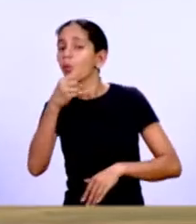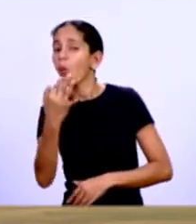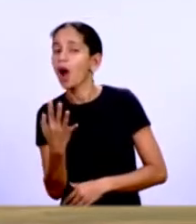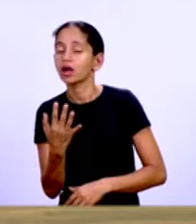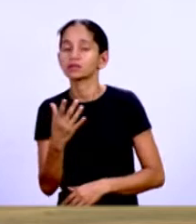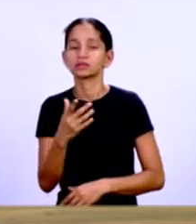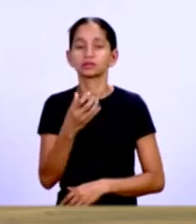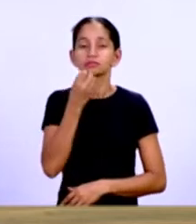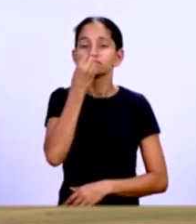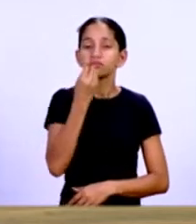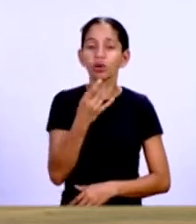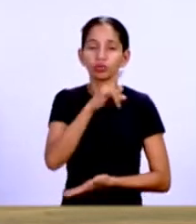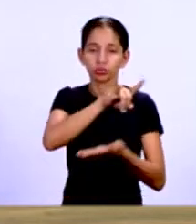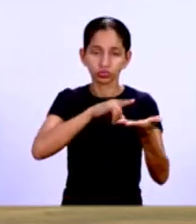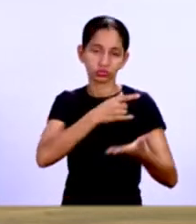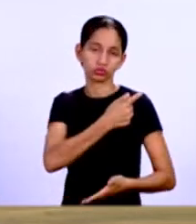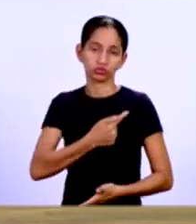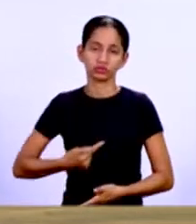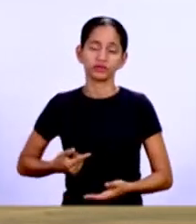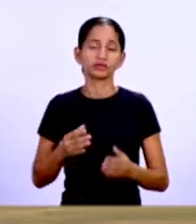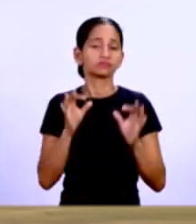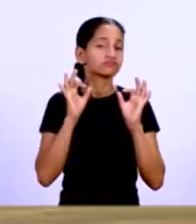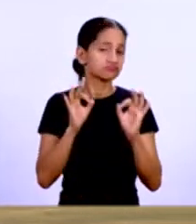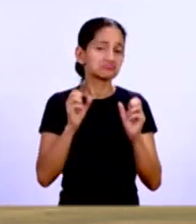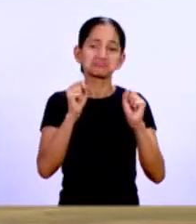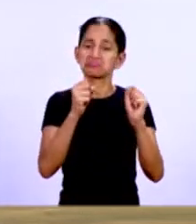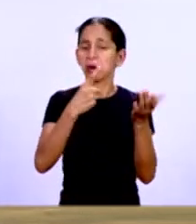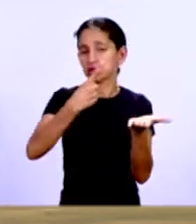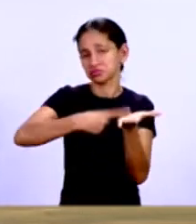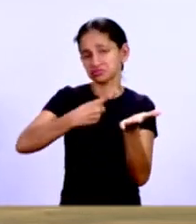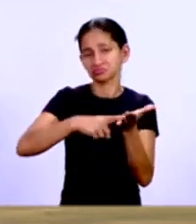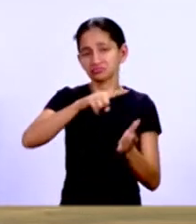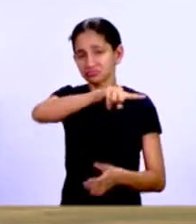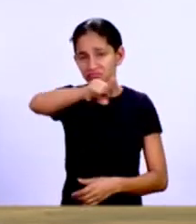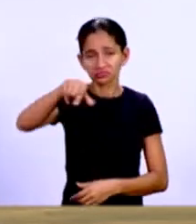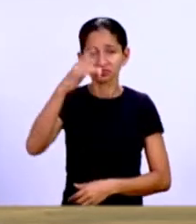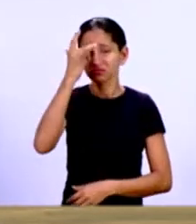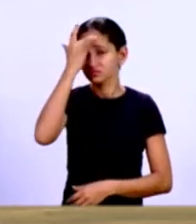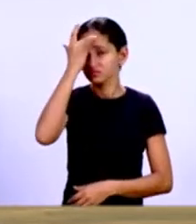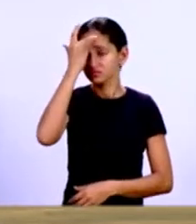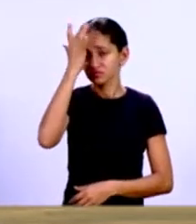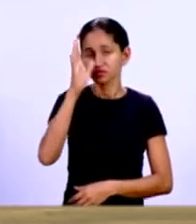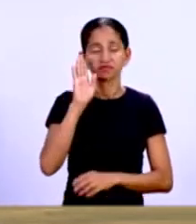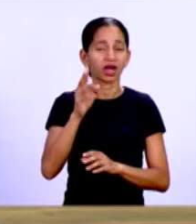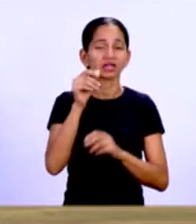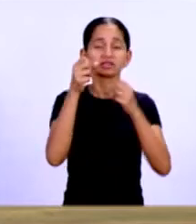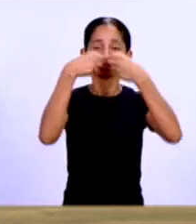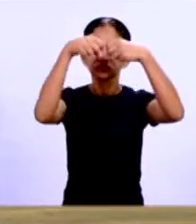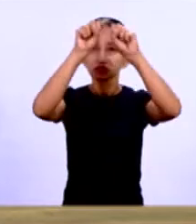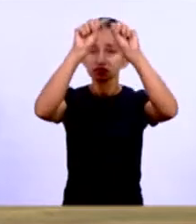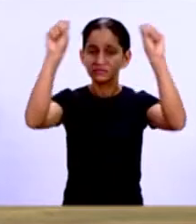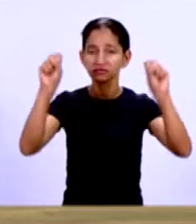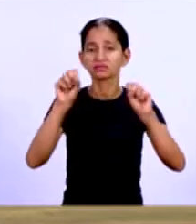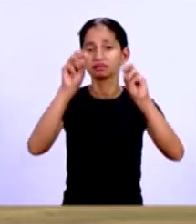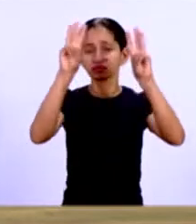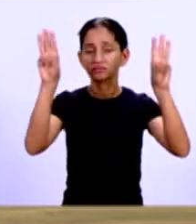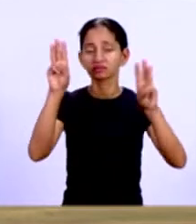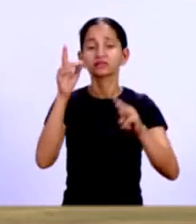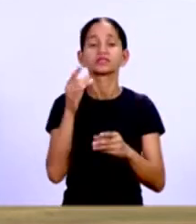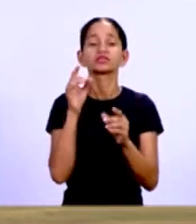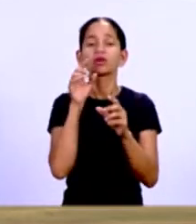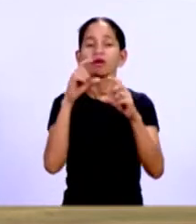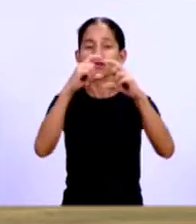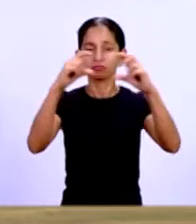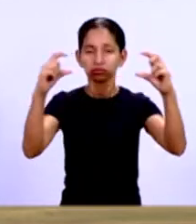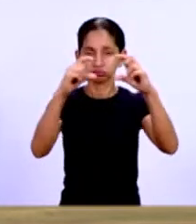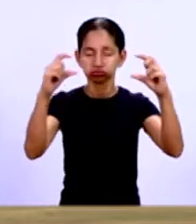que o título público está pagando. E isso vocês também podem fazer, é muito fácil. Você entra no site do Tesouro Direto, só colocar Tesouro Direto ali